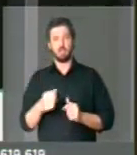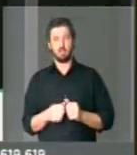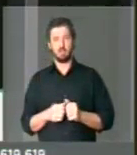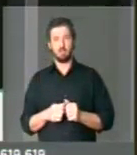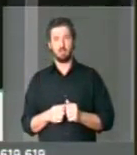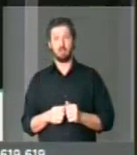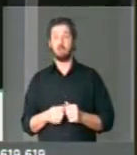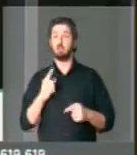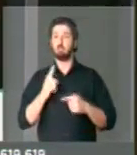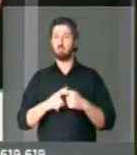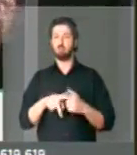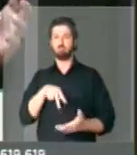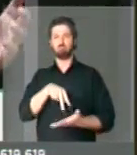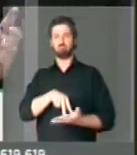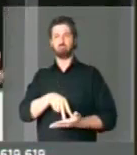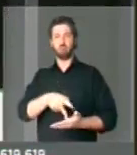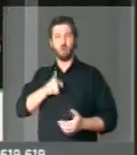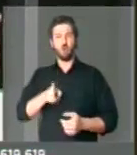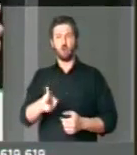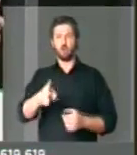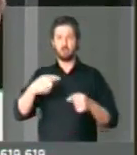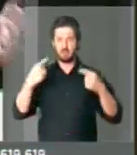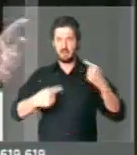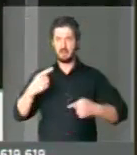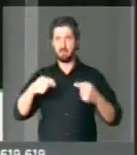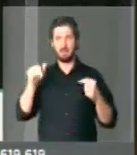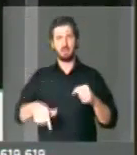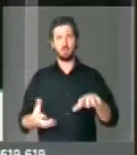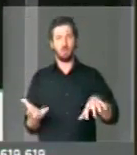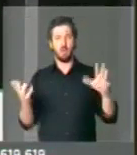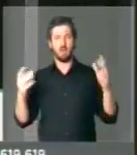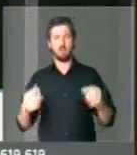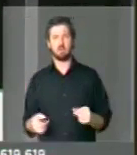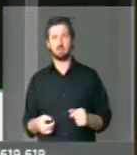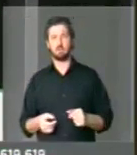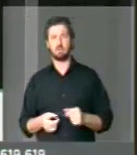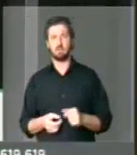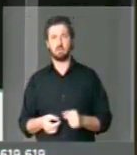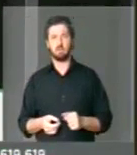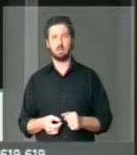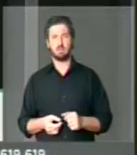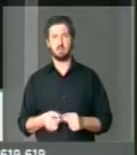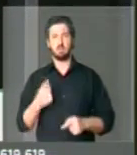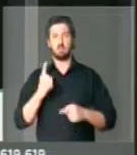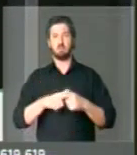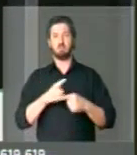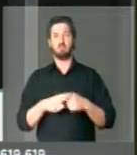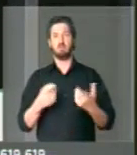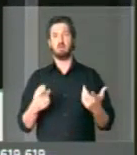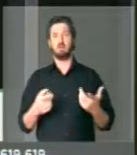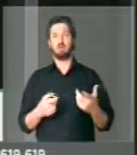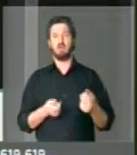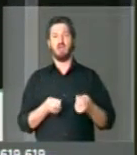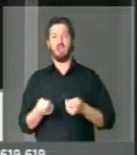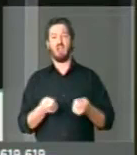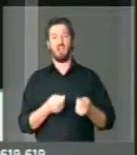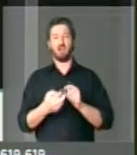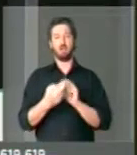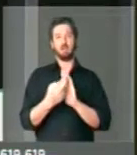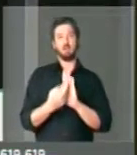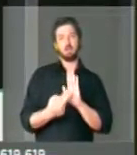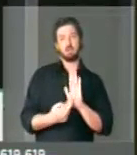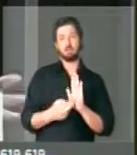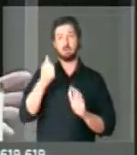que mantiveram o debate no Parlamento brasileiro. Porque por força de manobras